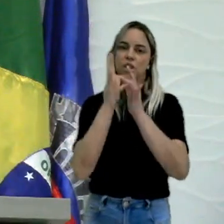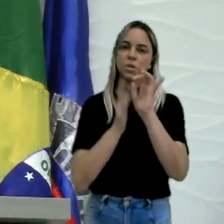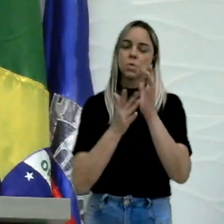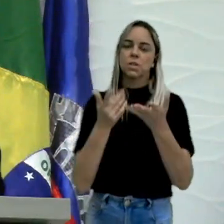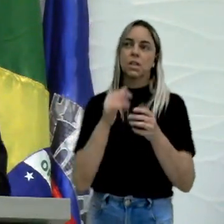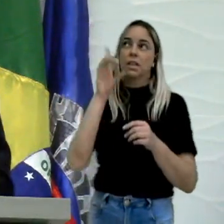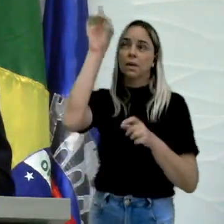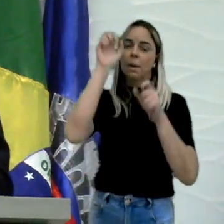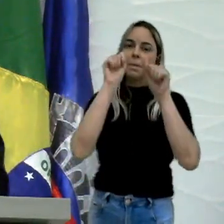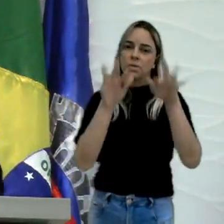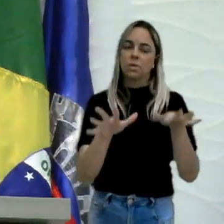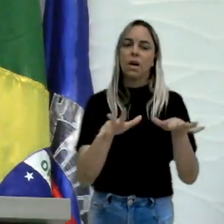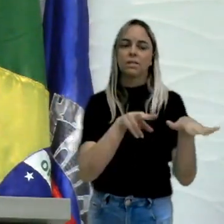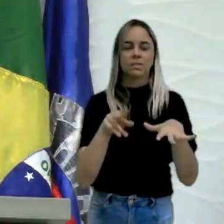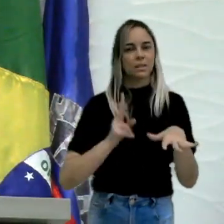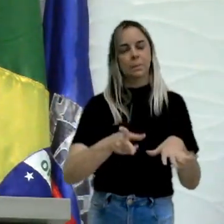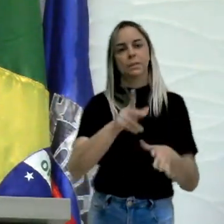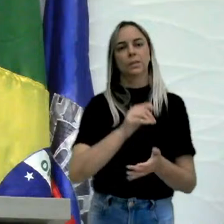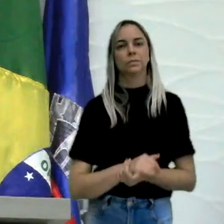semana e todas as outras. Obrigado.